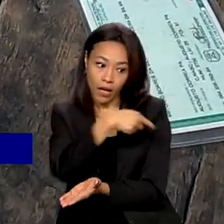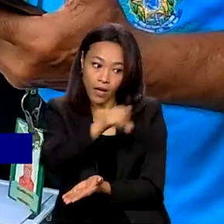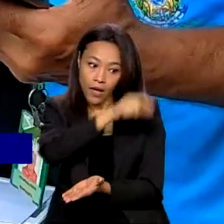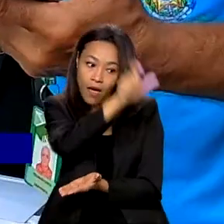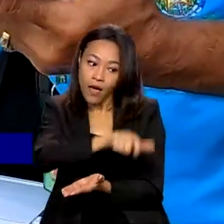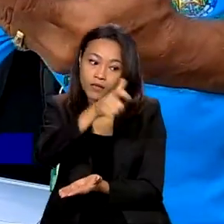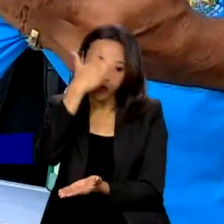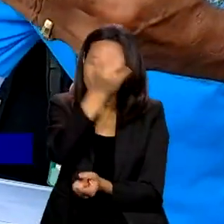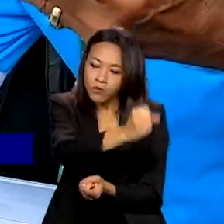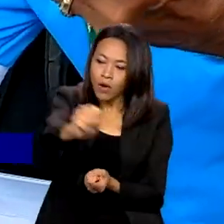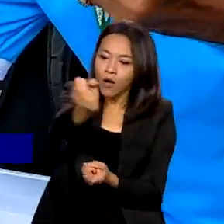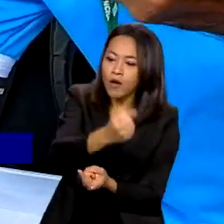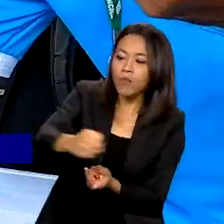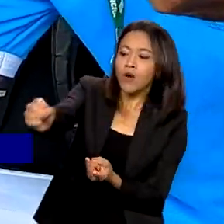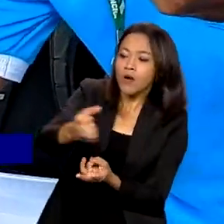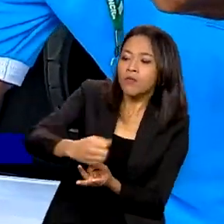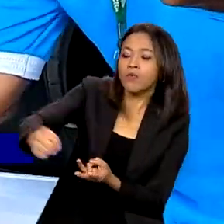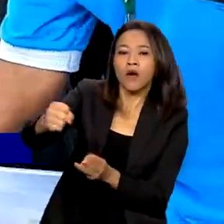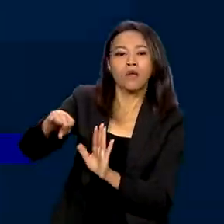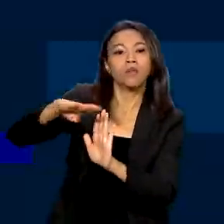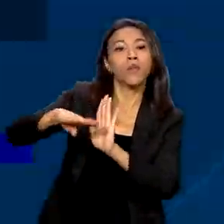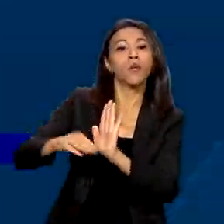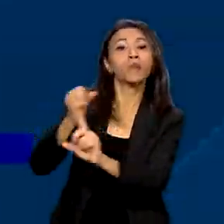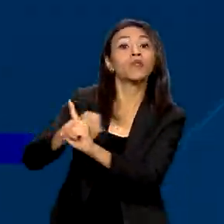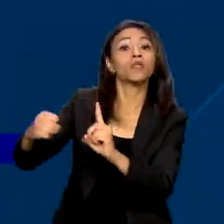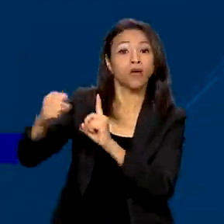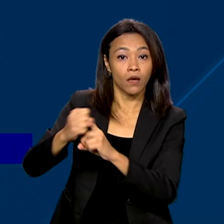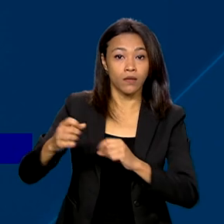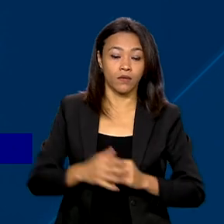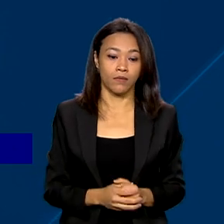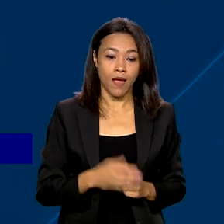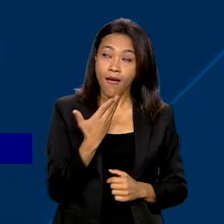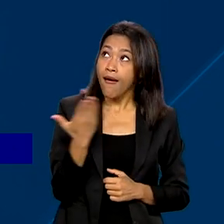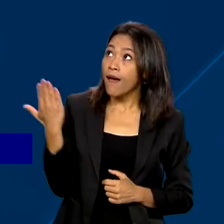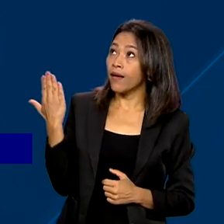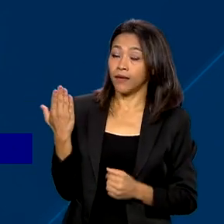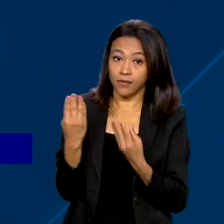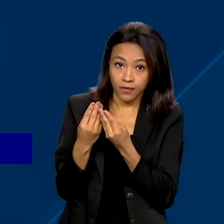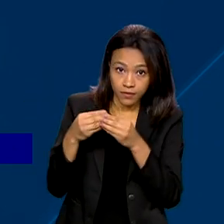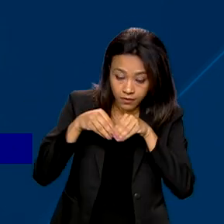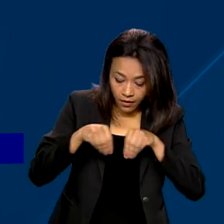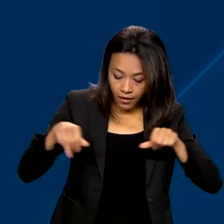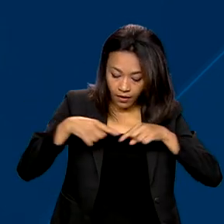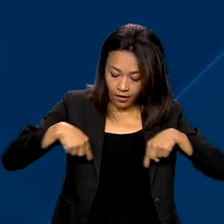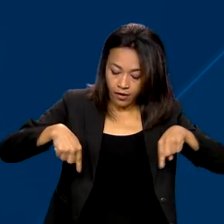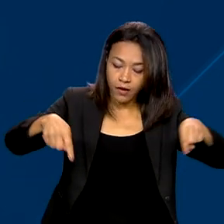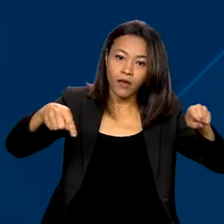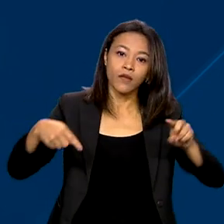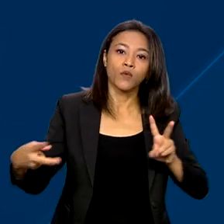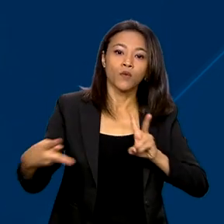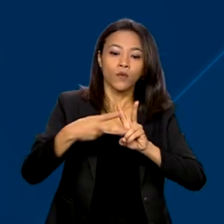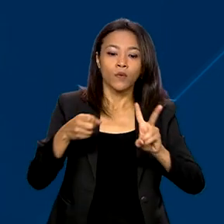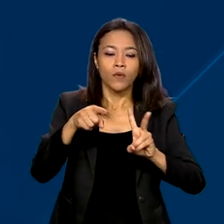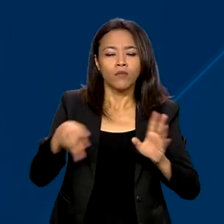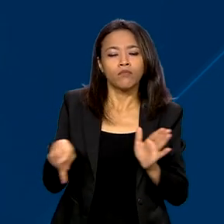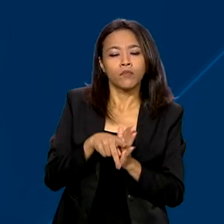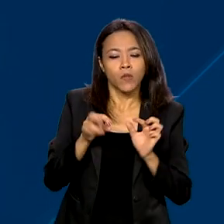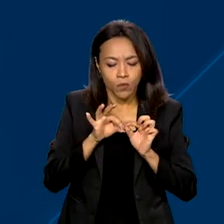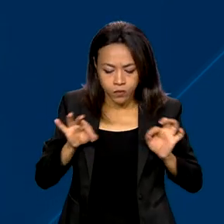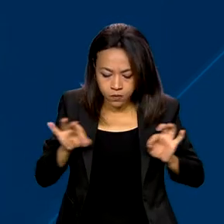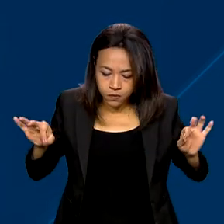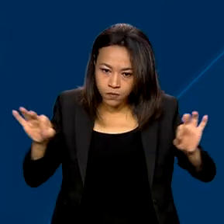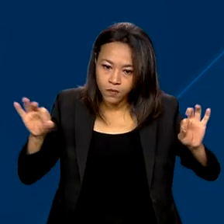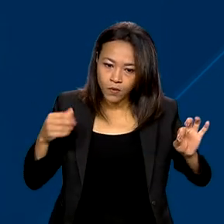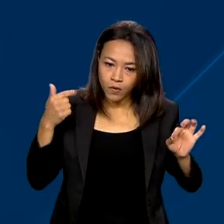possivelmente encaminhadas para programas sociais. A terra indígena Alto Rio Guamá ocupa uma área equivalente a